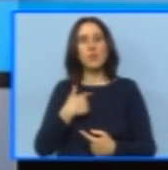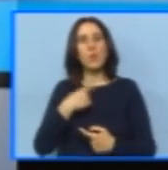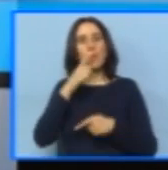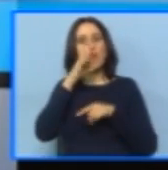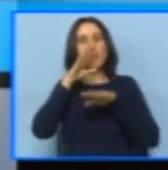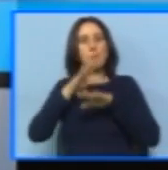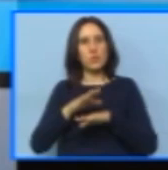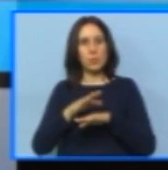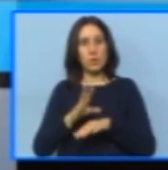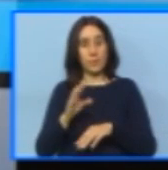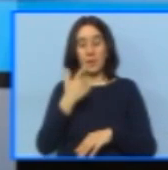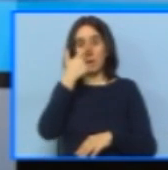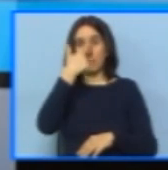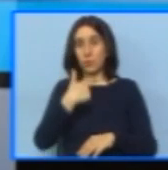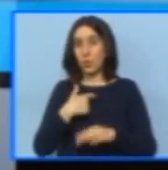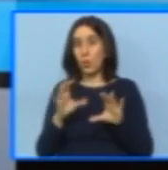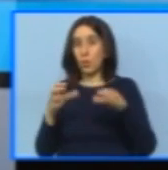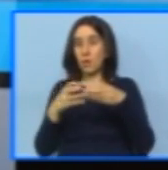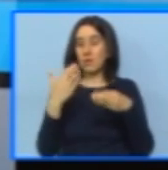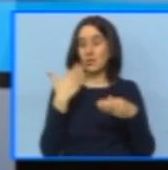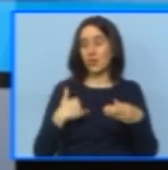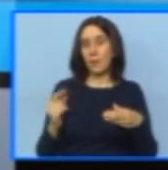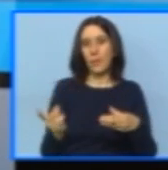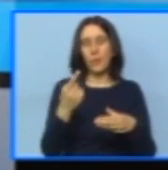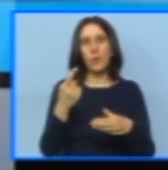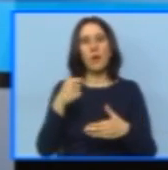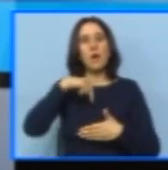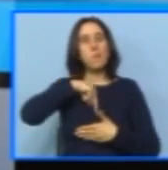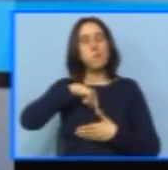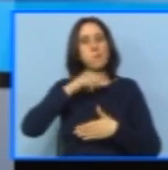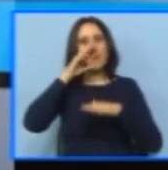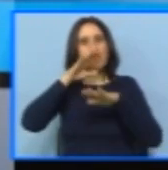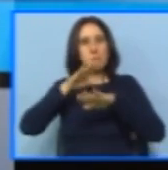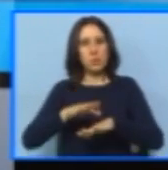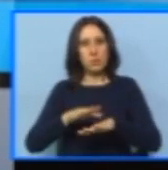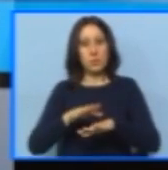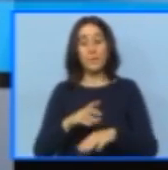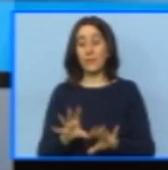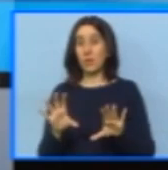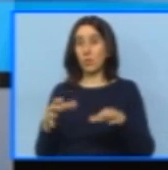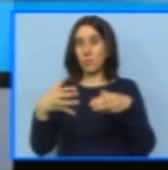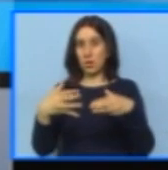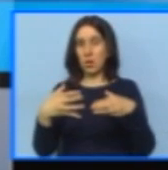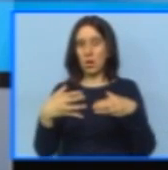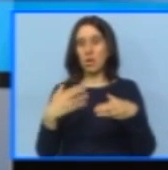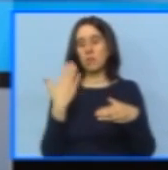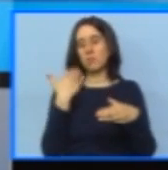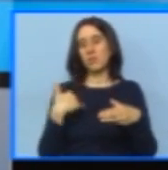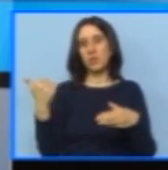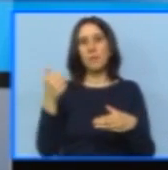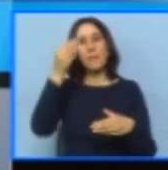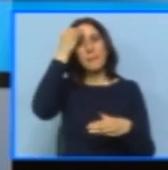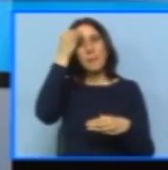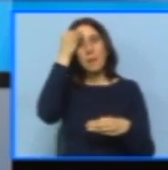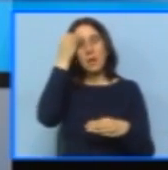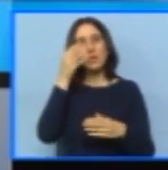a comunidade que é chamada a ser qualquer coisa fica suspensa no seu processo. Esta comunidade que era chamada a ser discípula e testemunha de